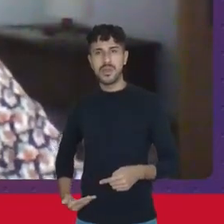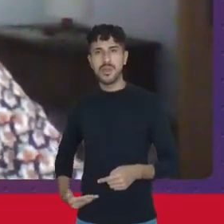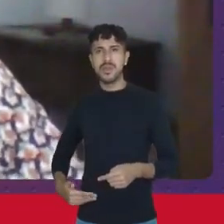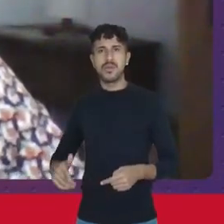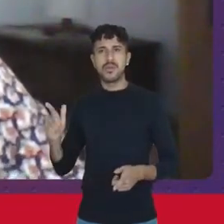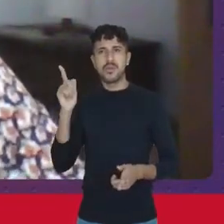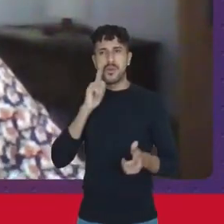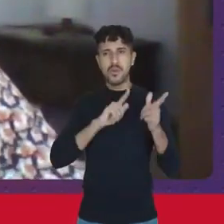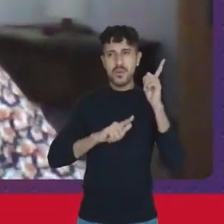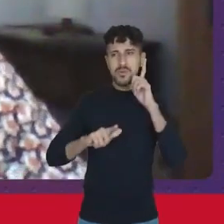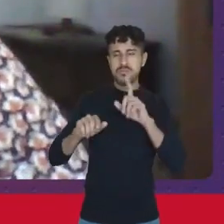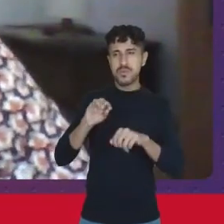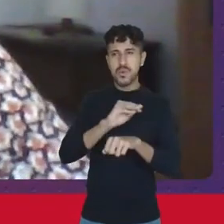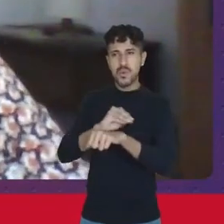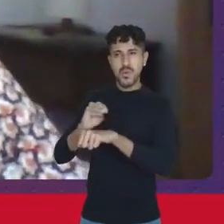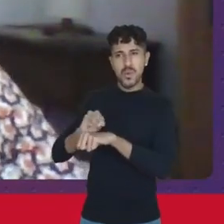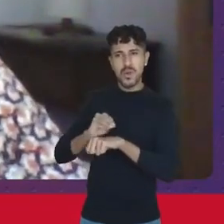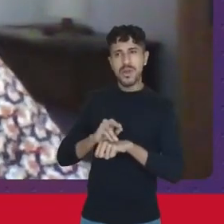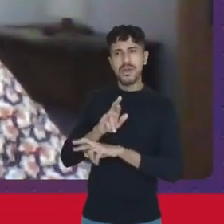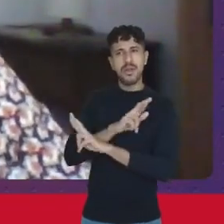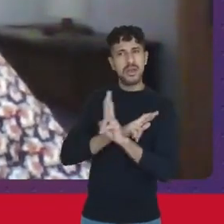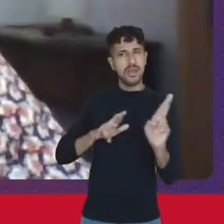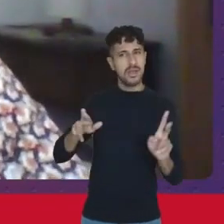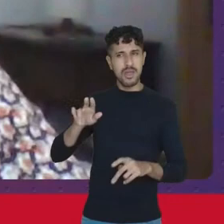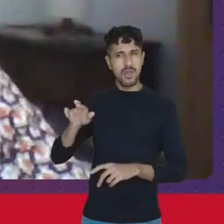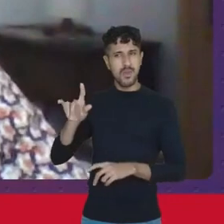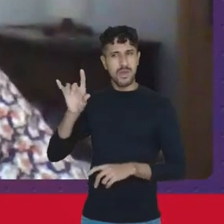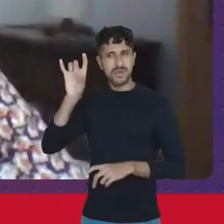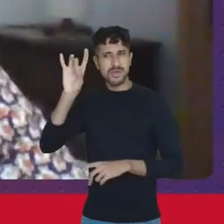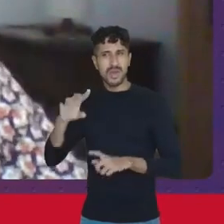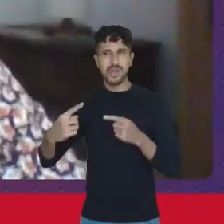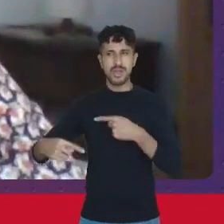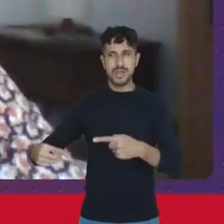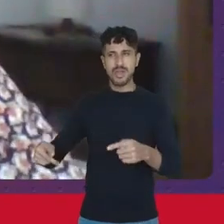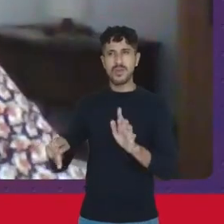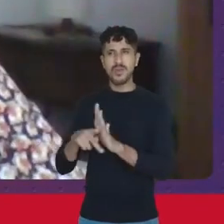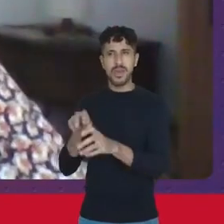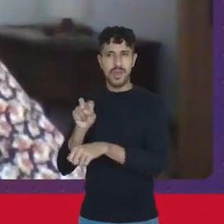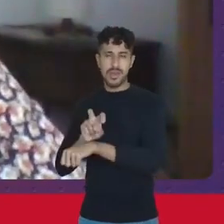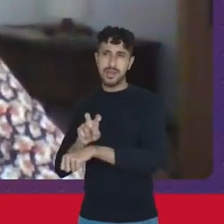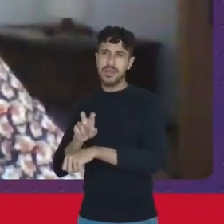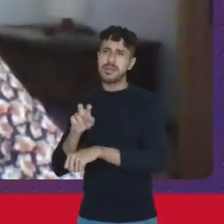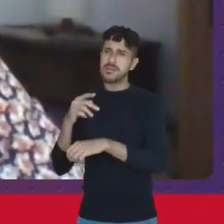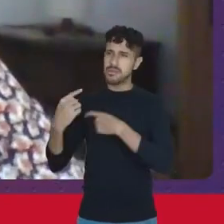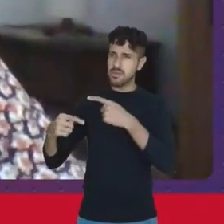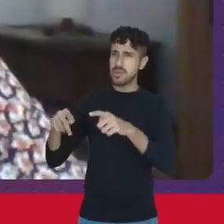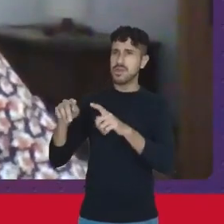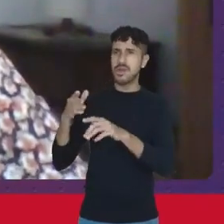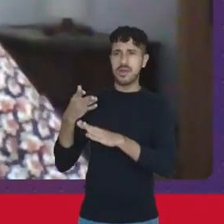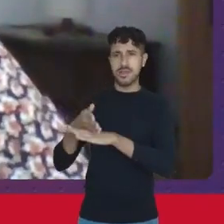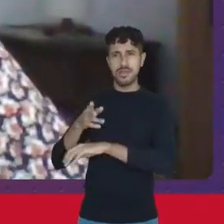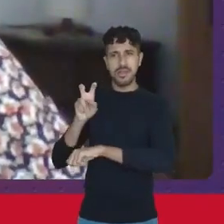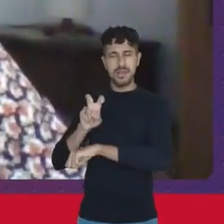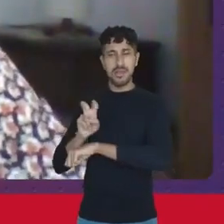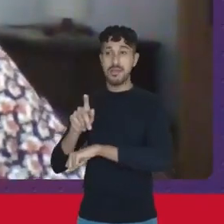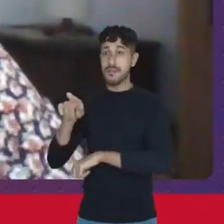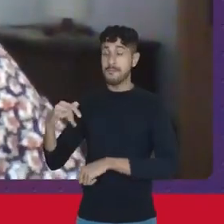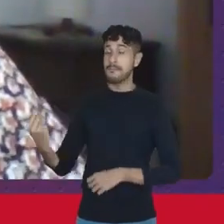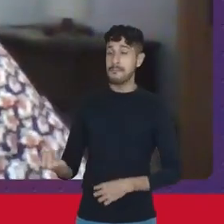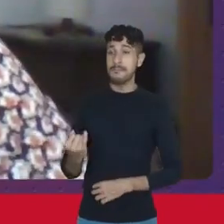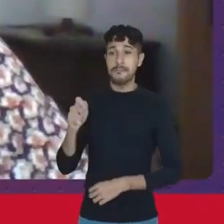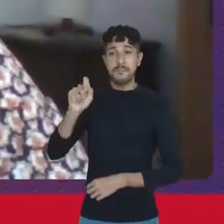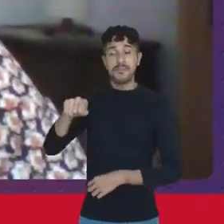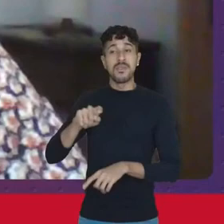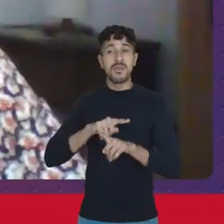de cuidados que envolve não só o debate de creche, embora o debate de creche seja